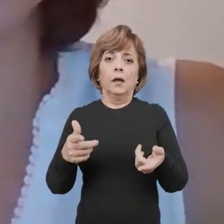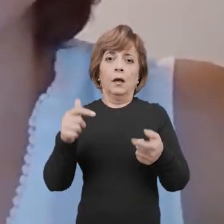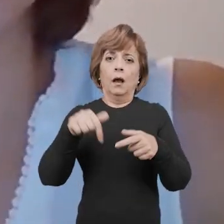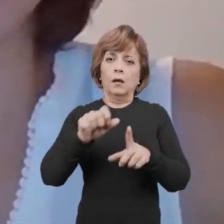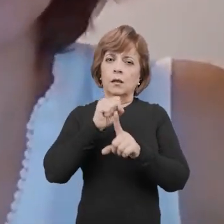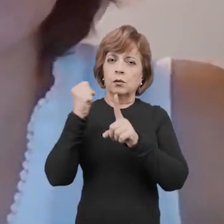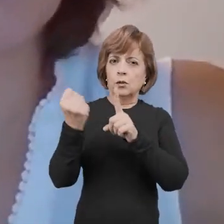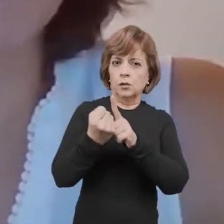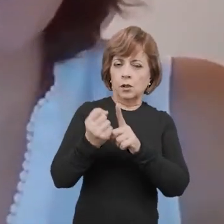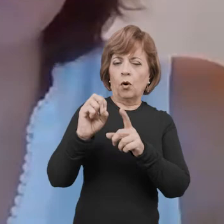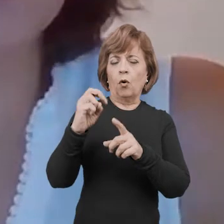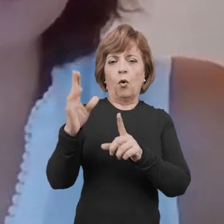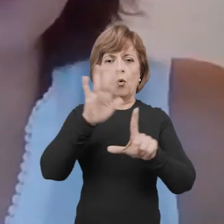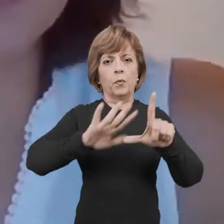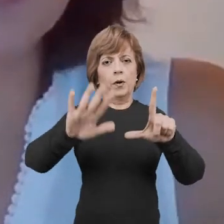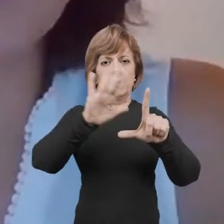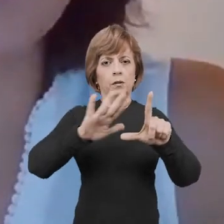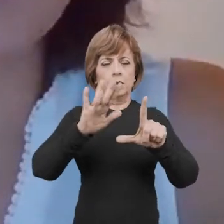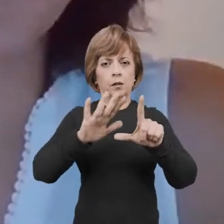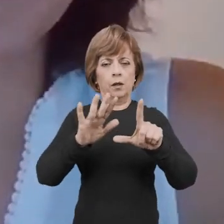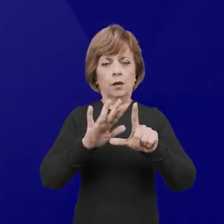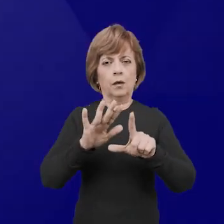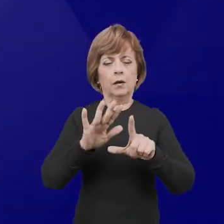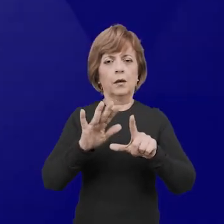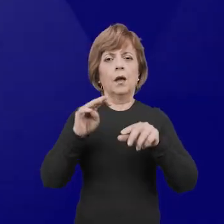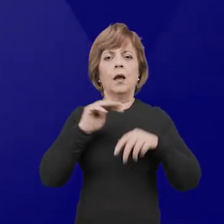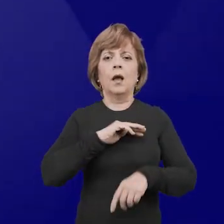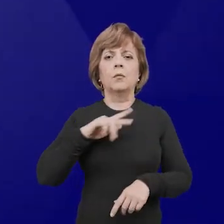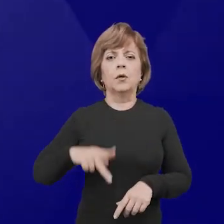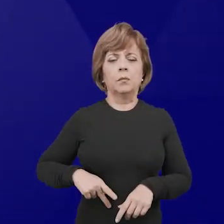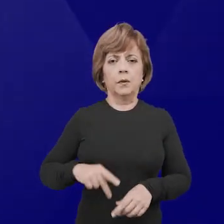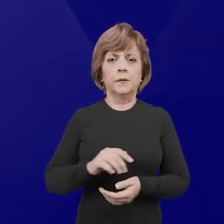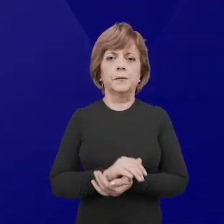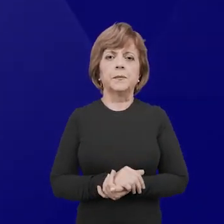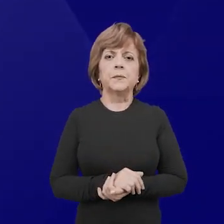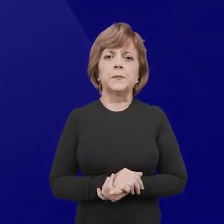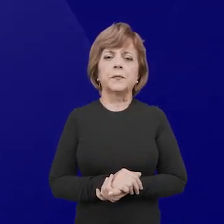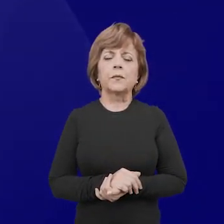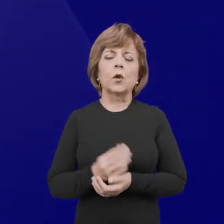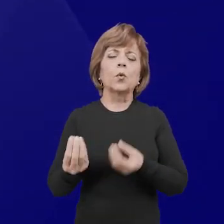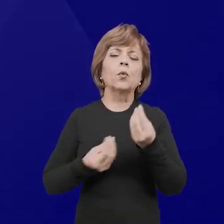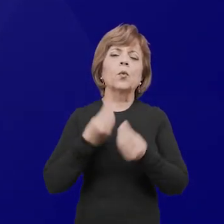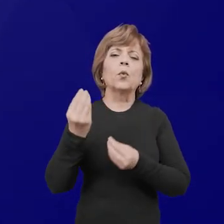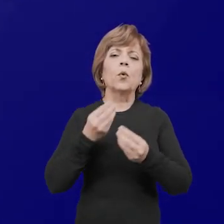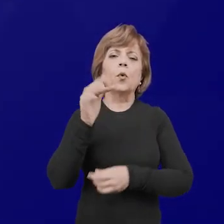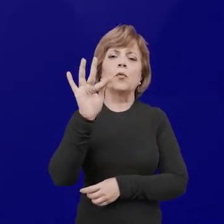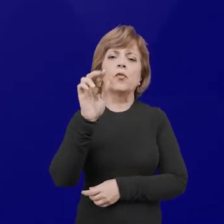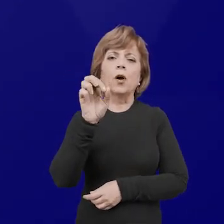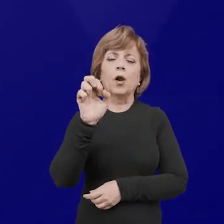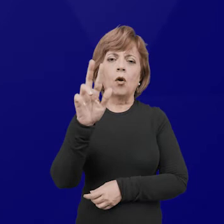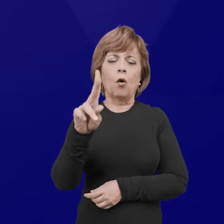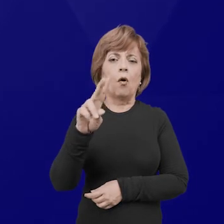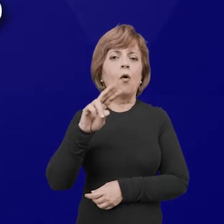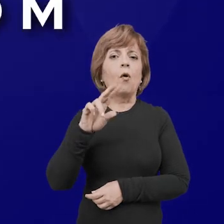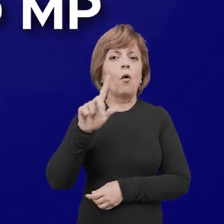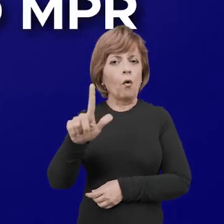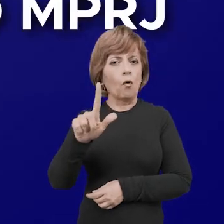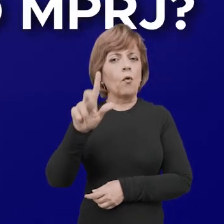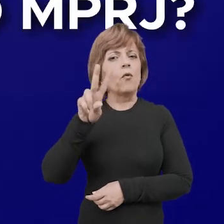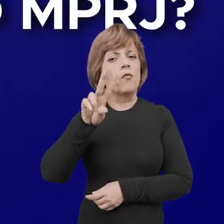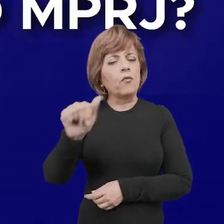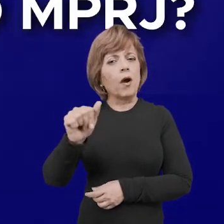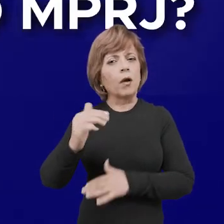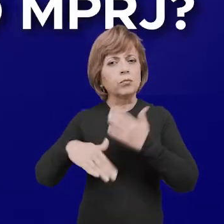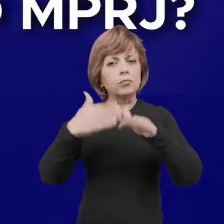do MP ou nessa plataforma MPRJ Digital. Como o projeto Farol trará mais eficiência,